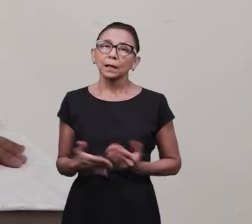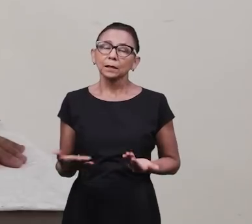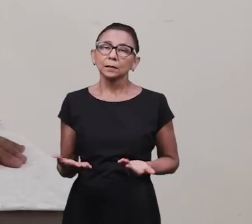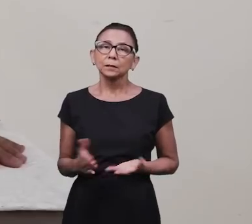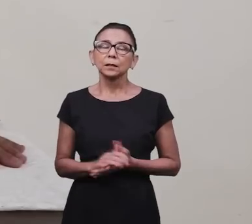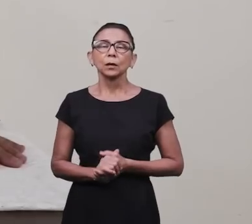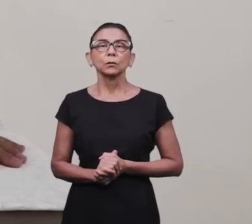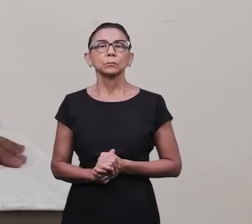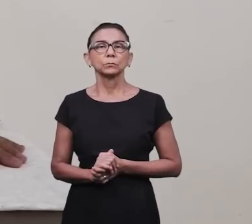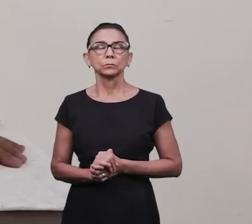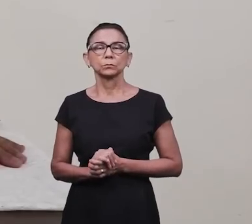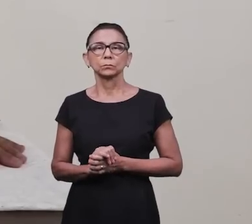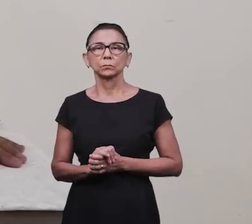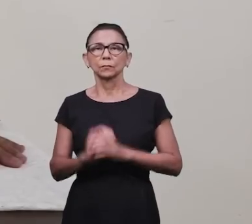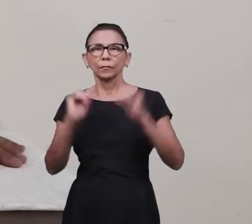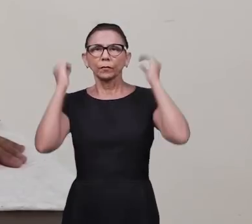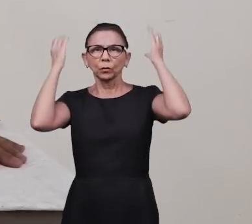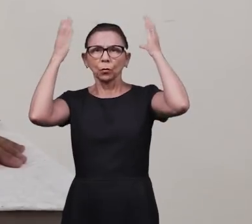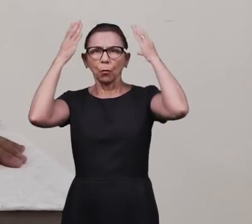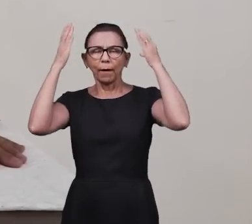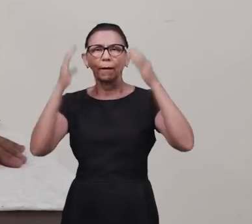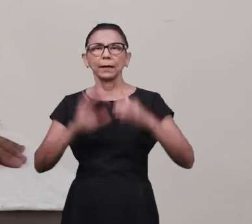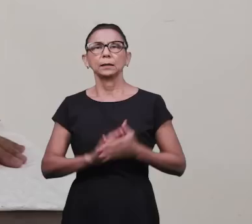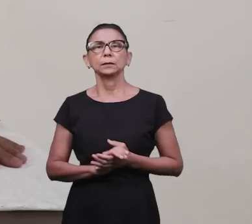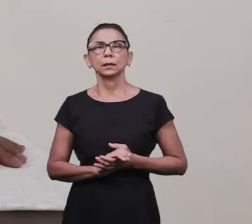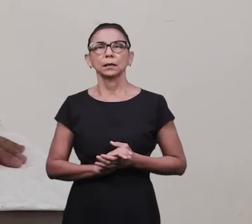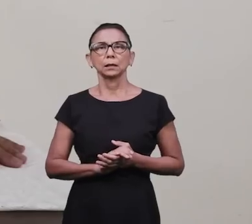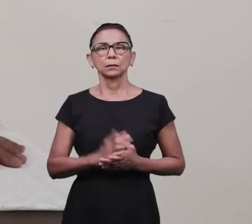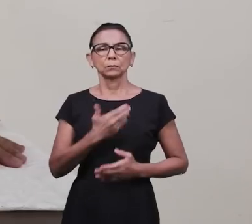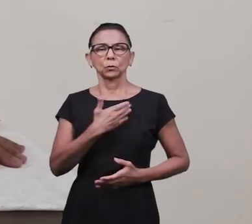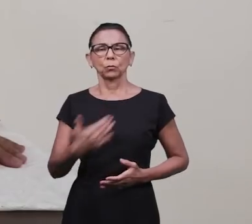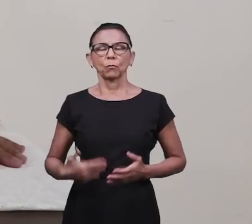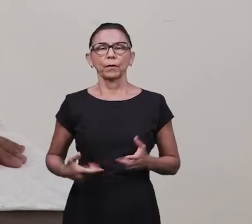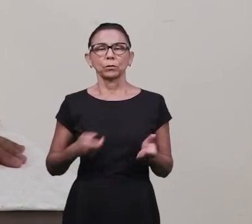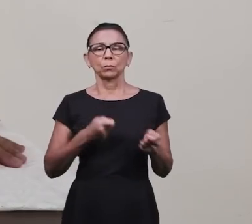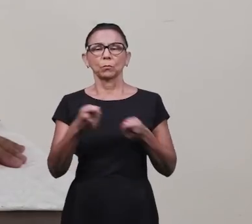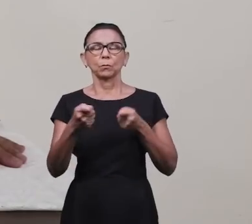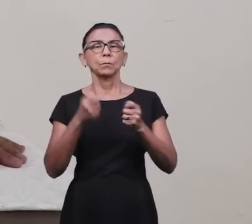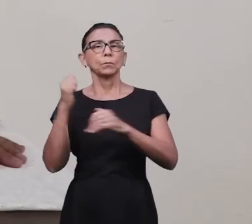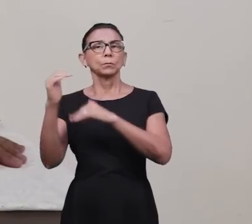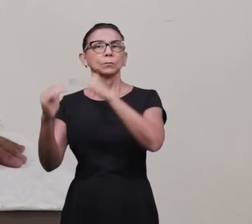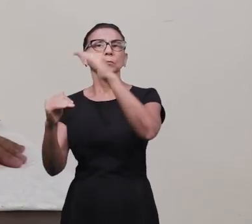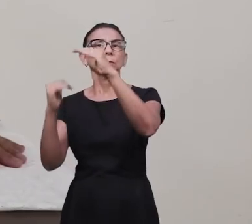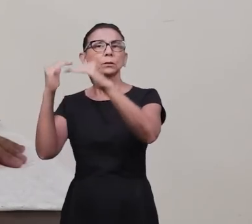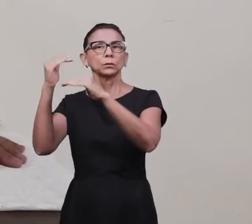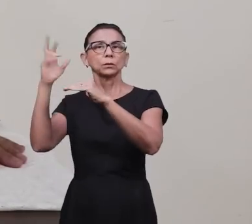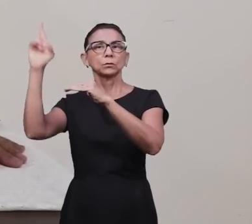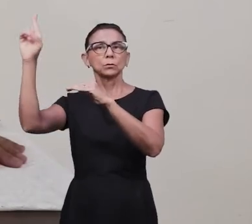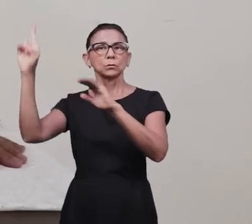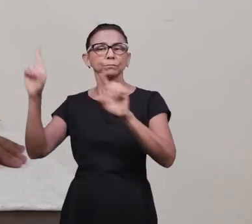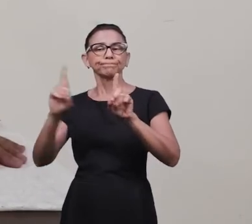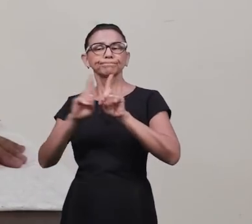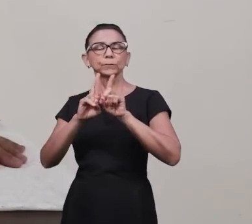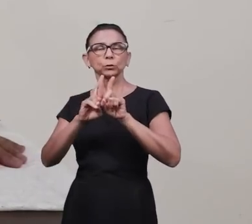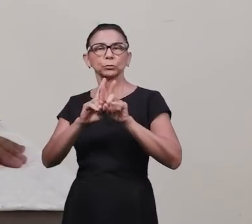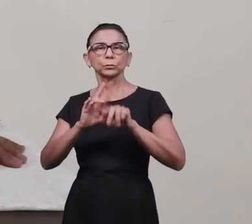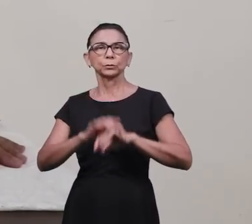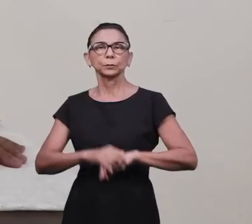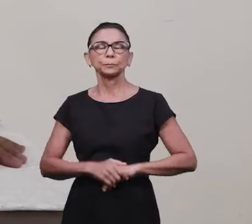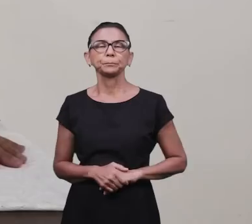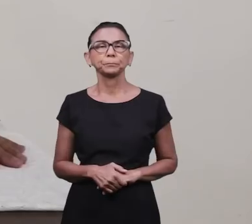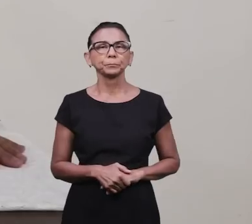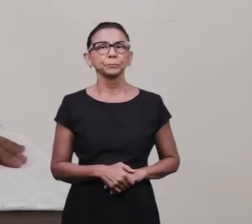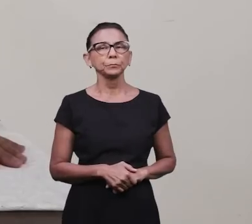prosperou no seu reino, venceu algumas batalhas e Deus foi com ele.